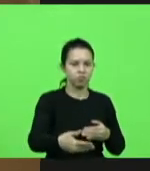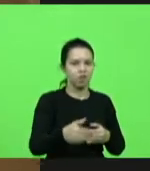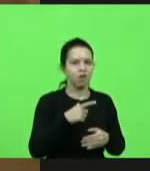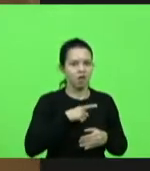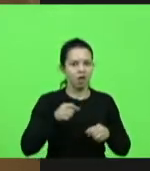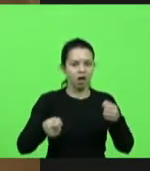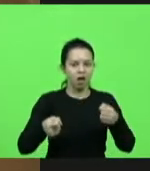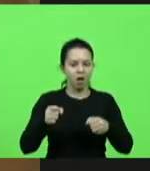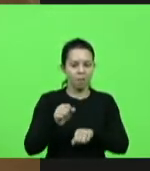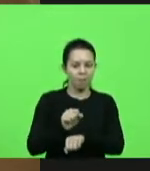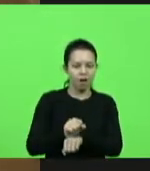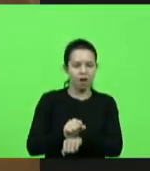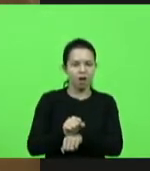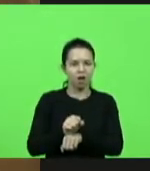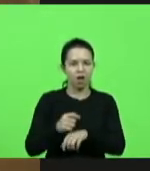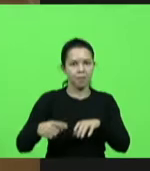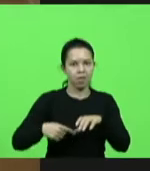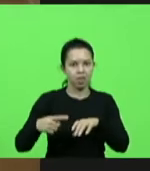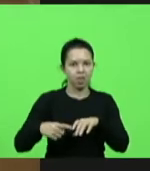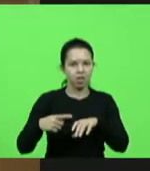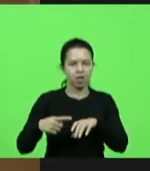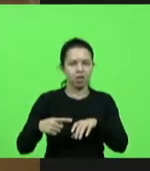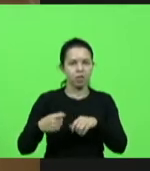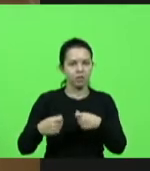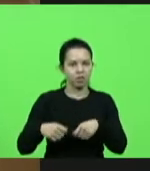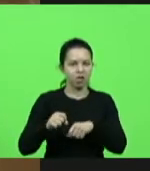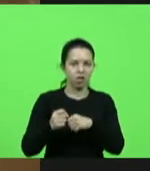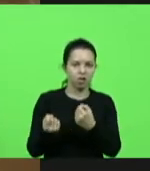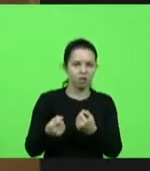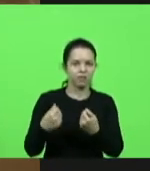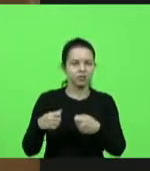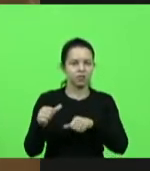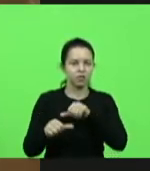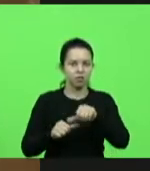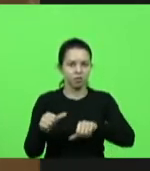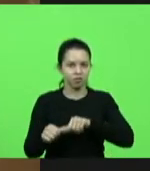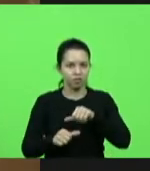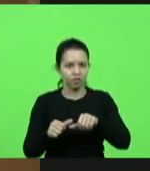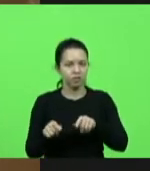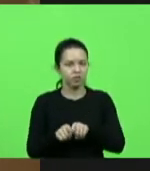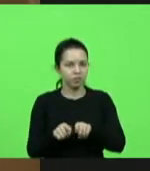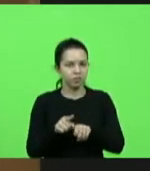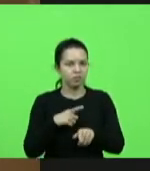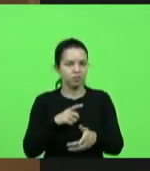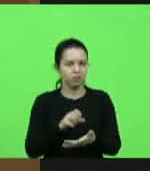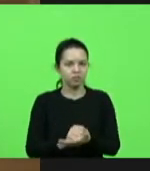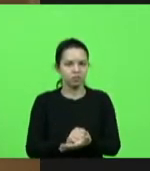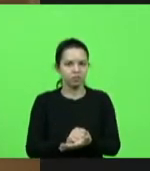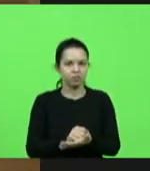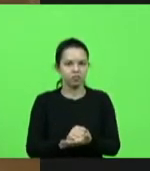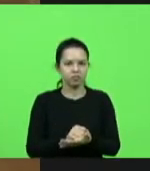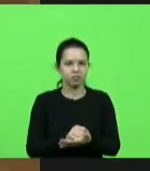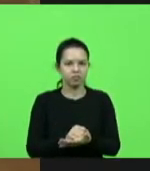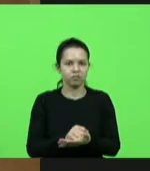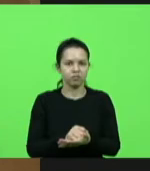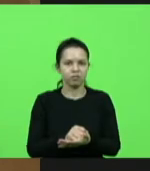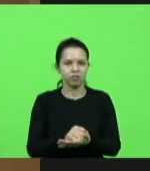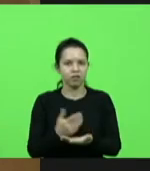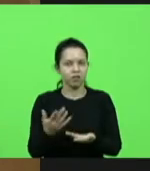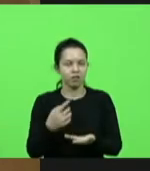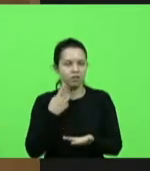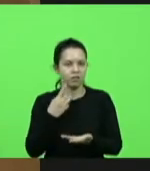os pneus, né? Inclusive, nós tivemos o registro de um acidente desse tipo com o